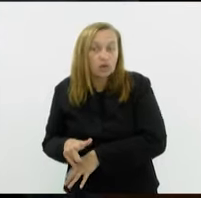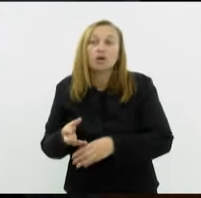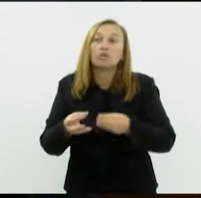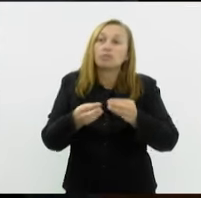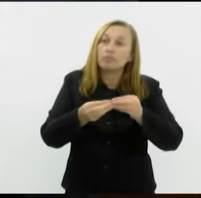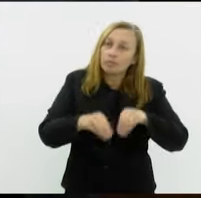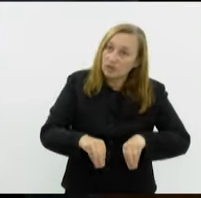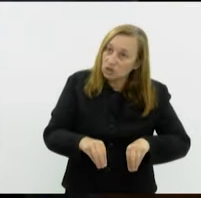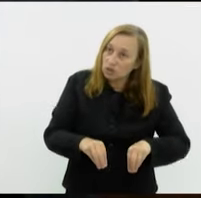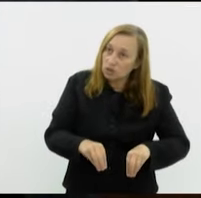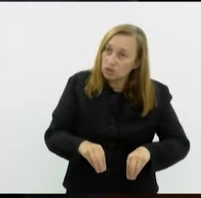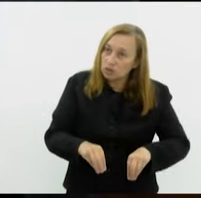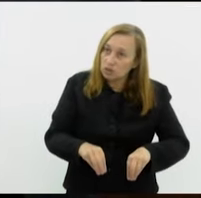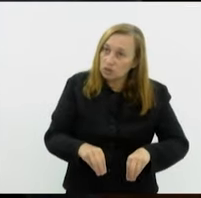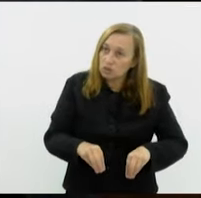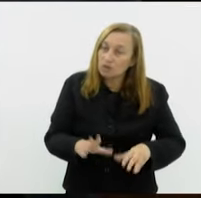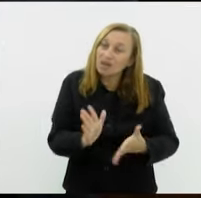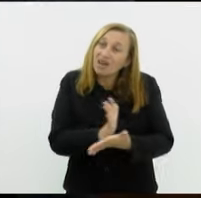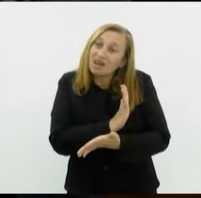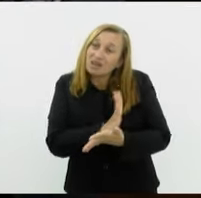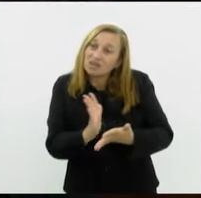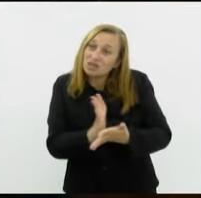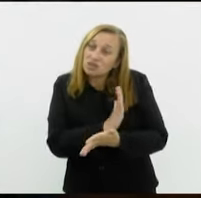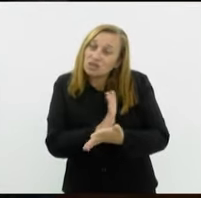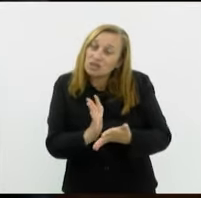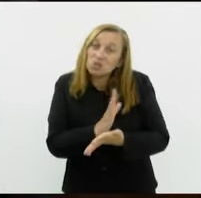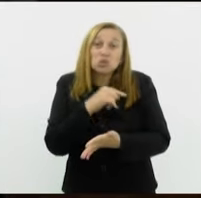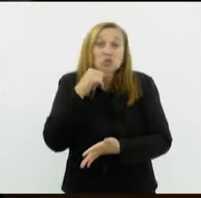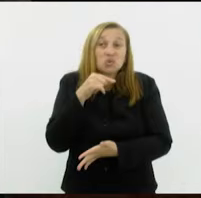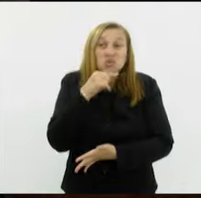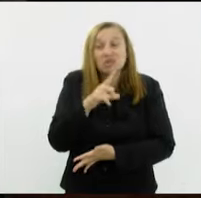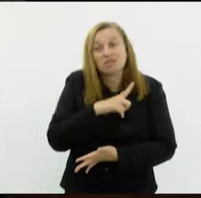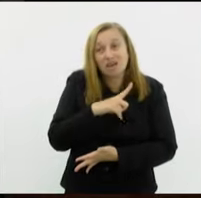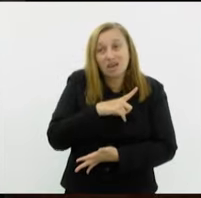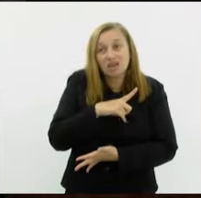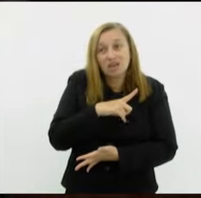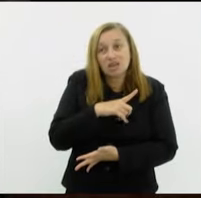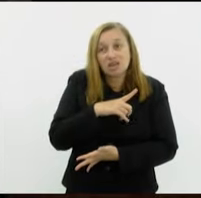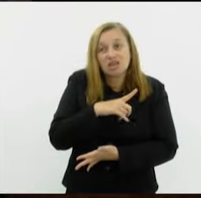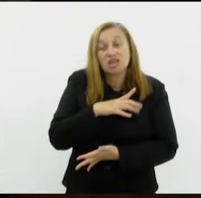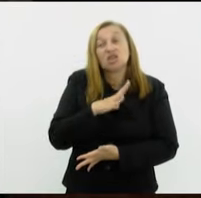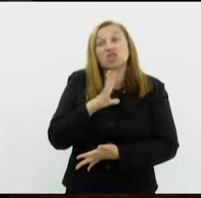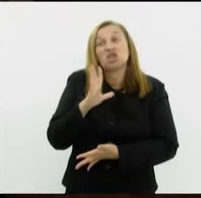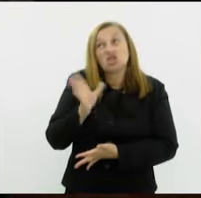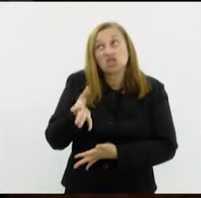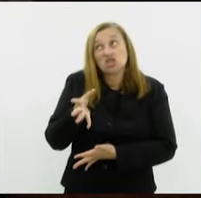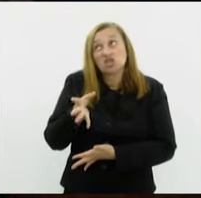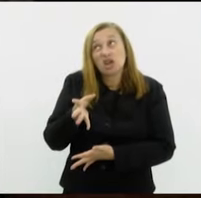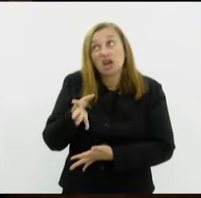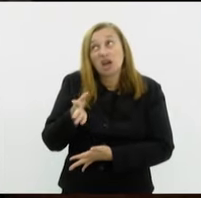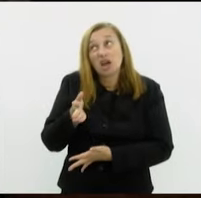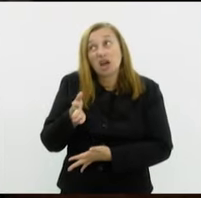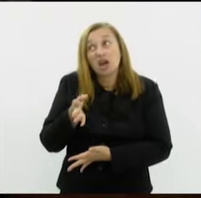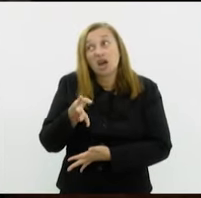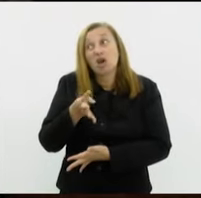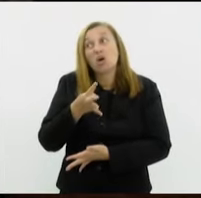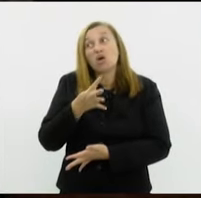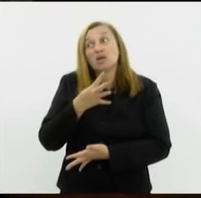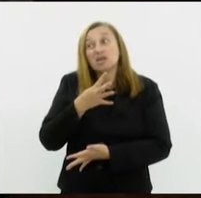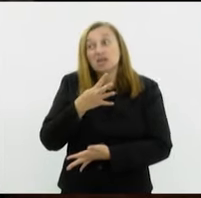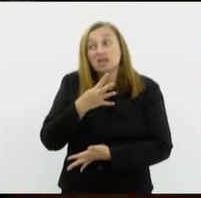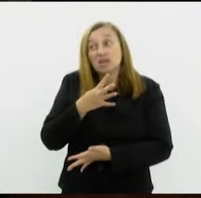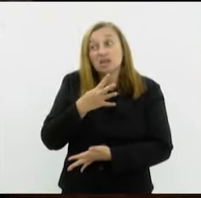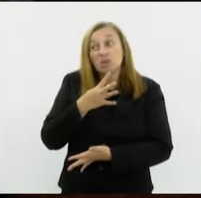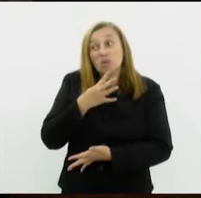catástrofe. Às vezes fica a dúvida se era algo que já não era sabido por conta da geografia, por conta do clima da